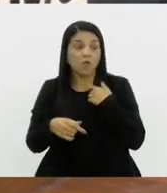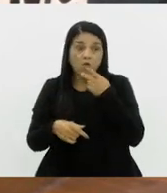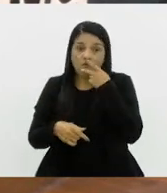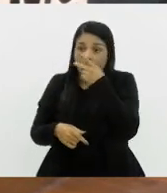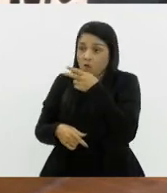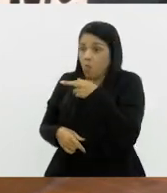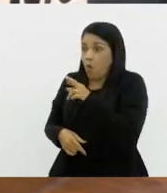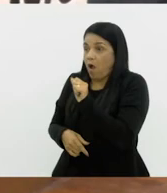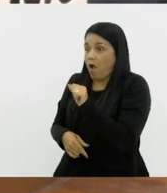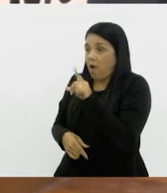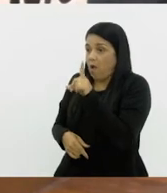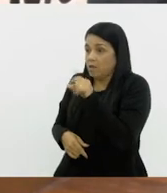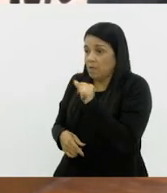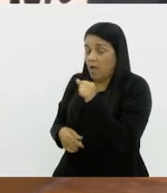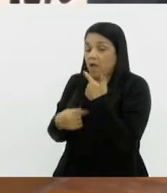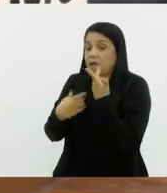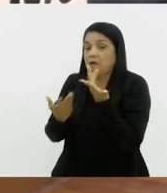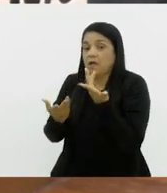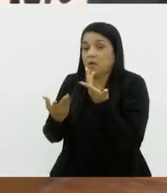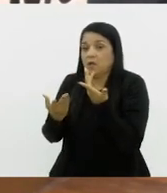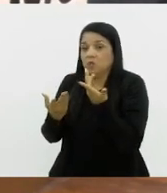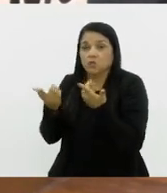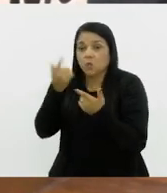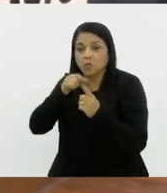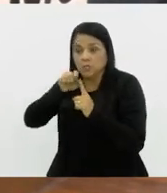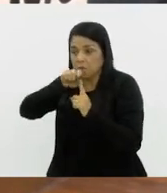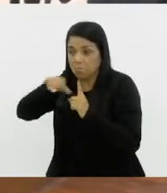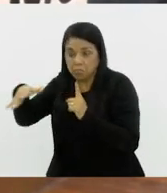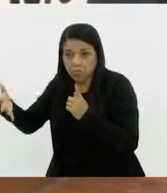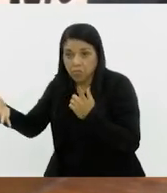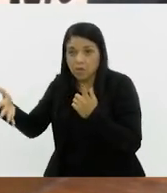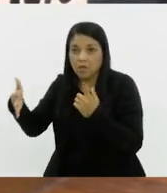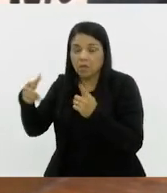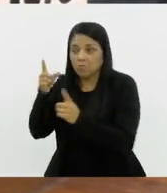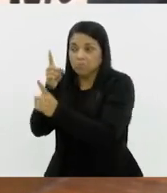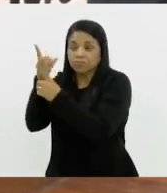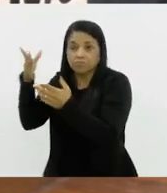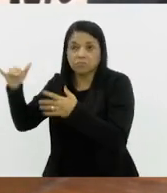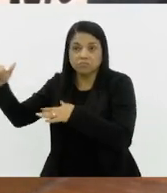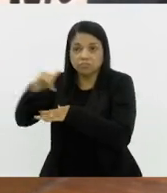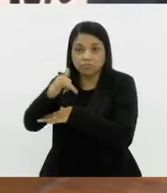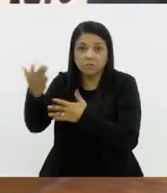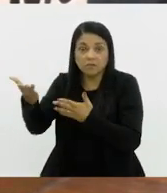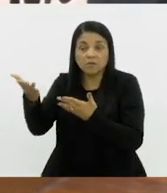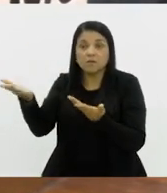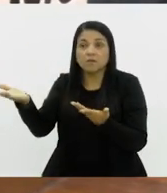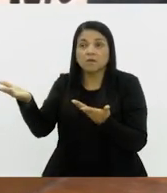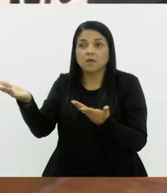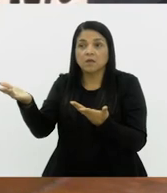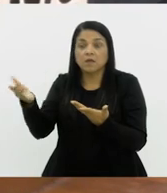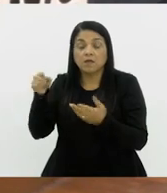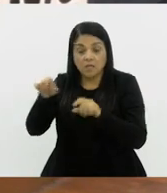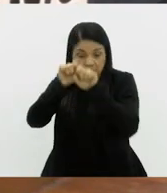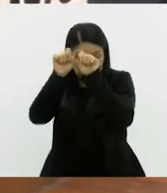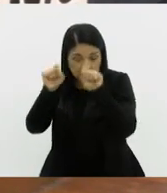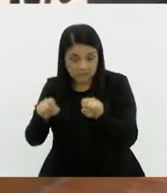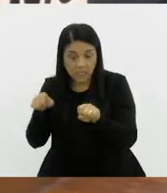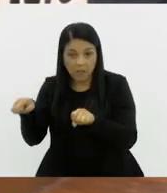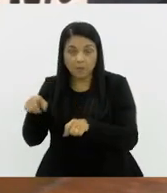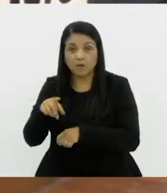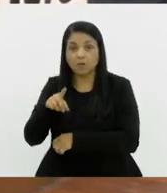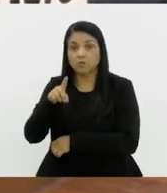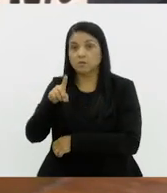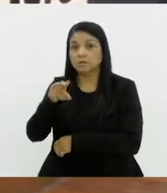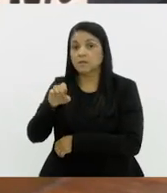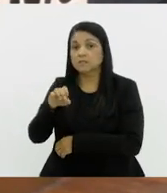Seria um indicativo. Isso, se a gente não poderia usar, dentre outros elementos, né, esse sistema, né, o DSEA